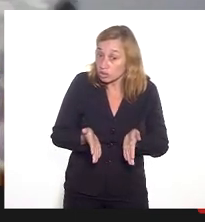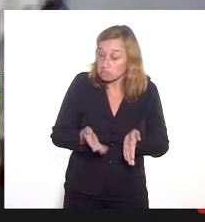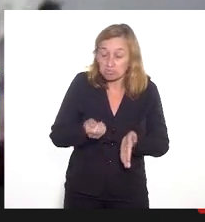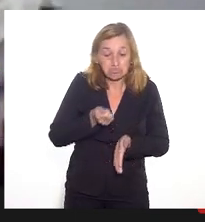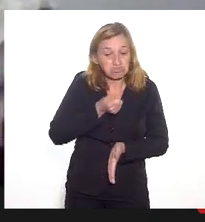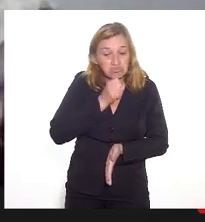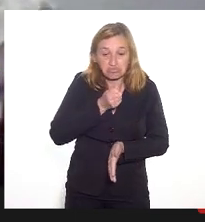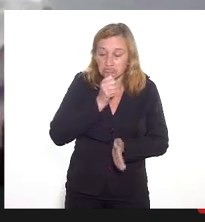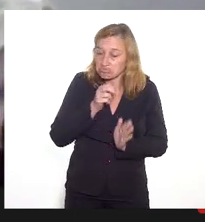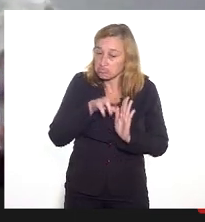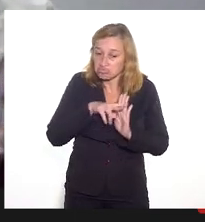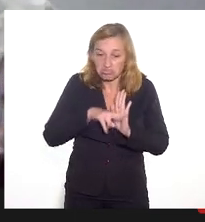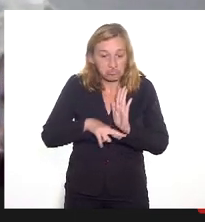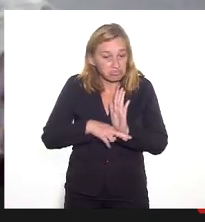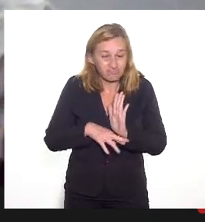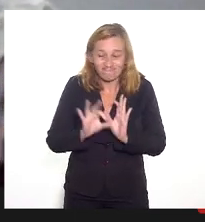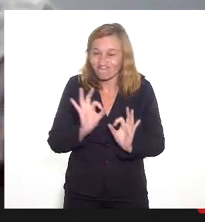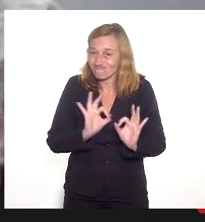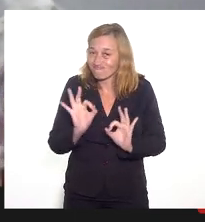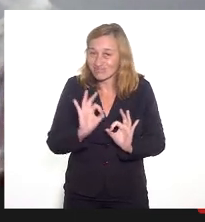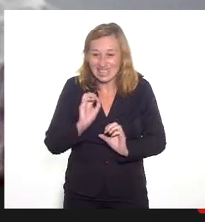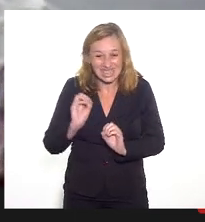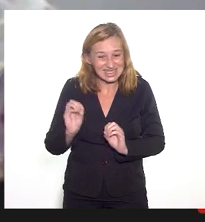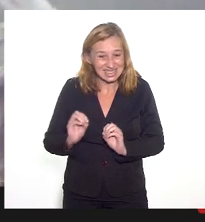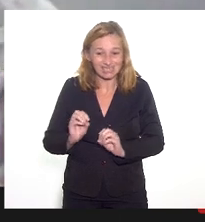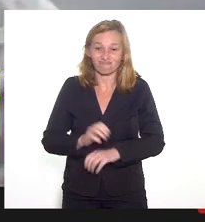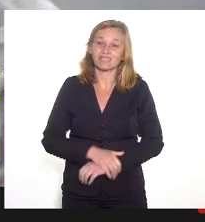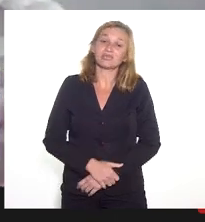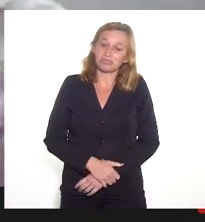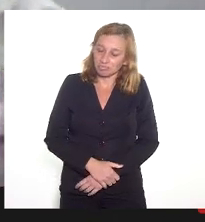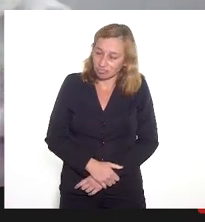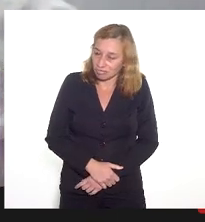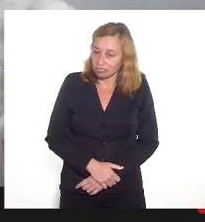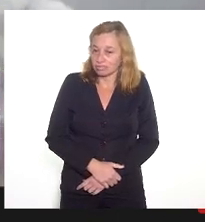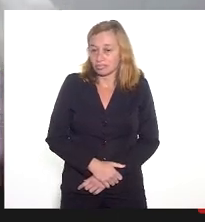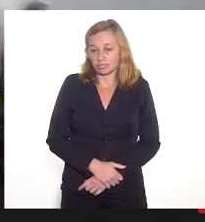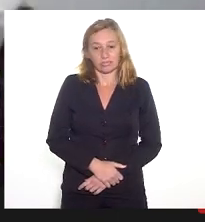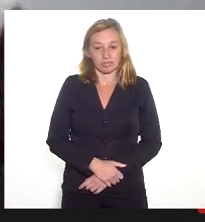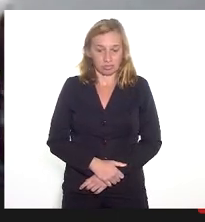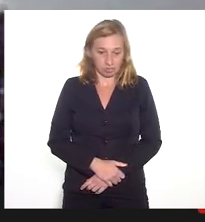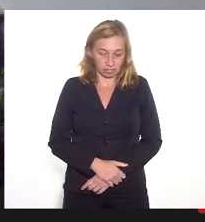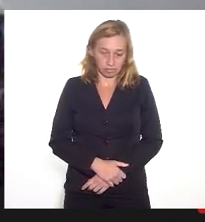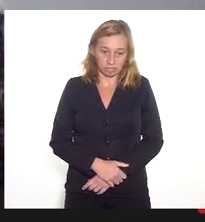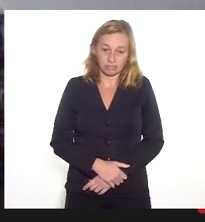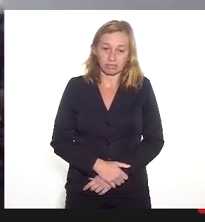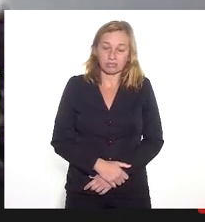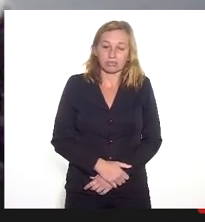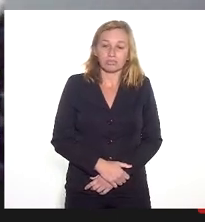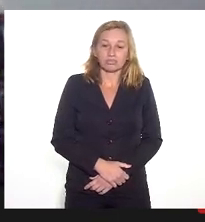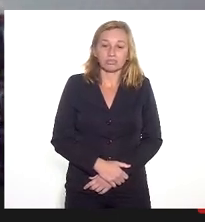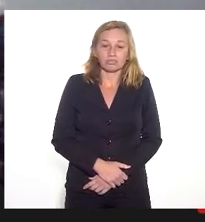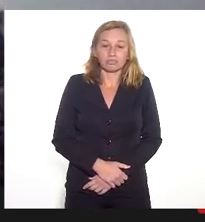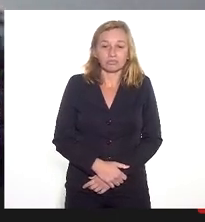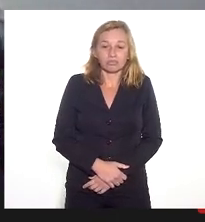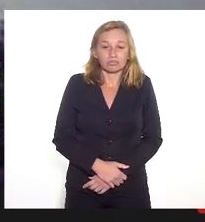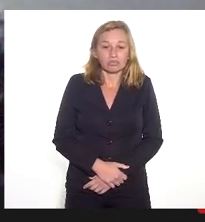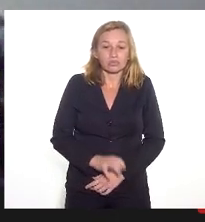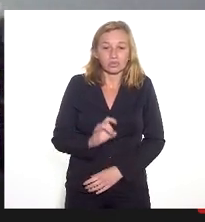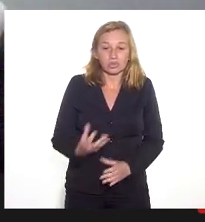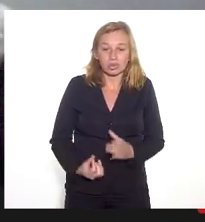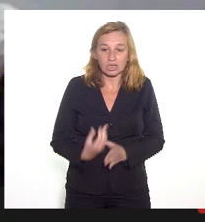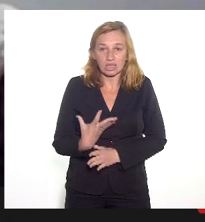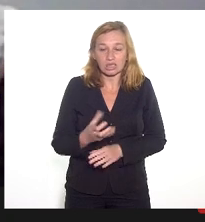nenhuma regra, nenhuma regulamentação para implementar os dispositivos constitucionais, a não ser a